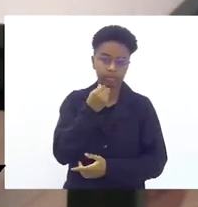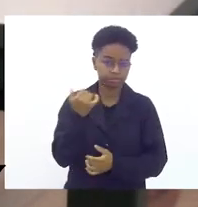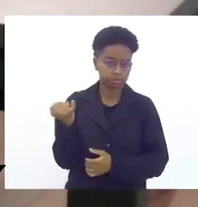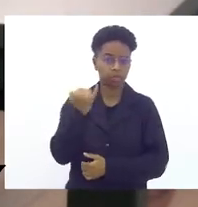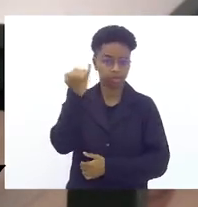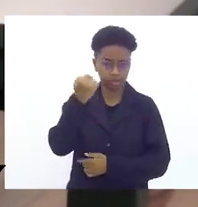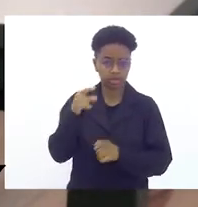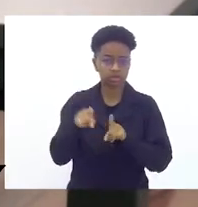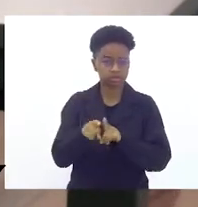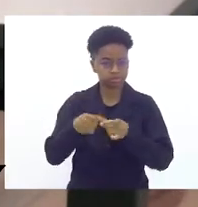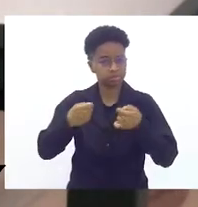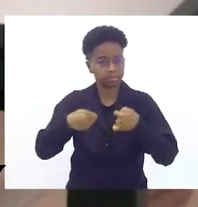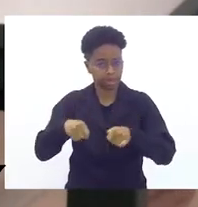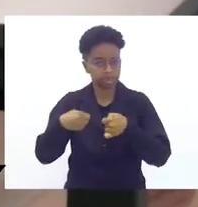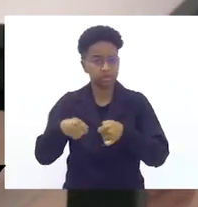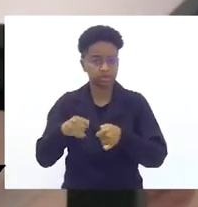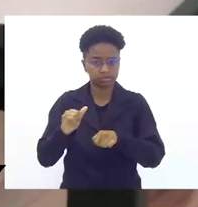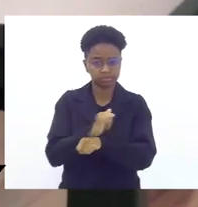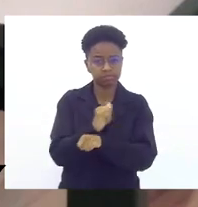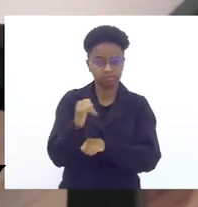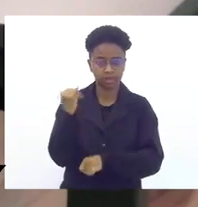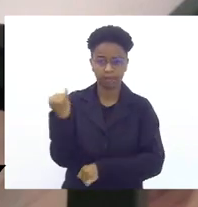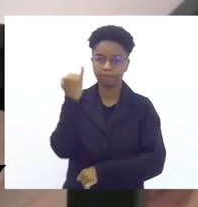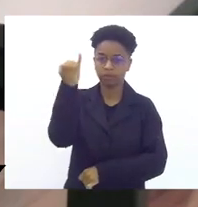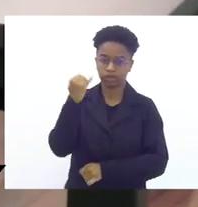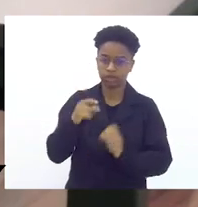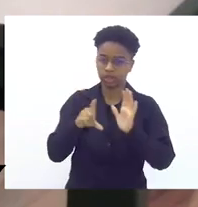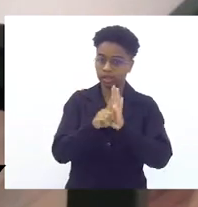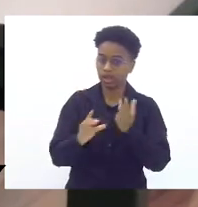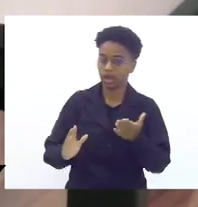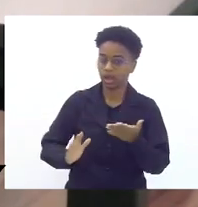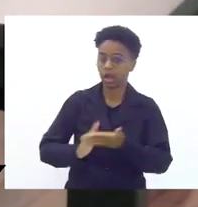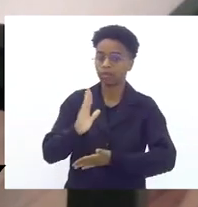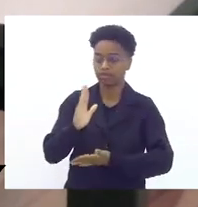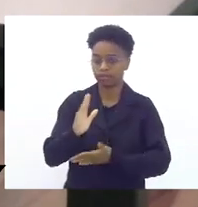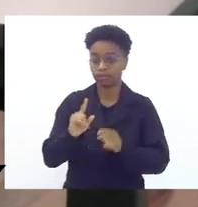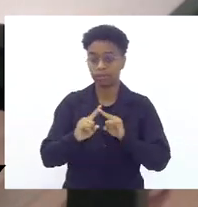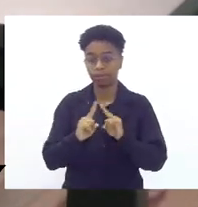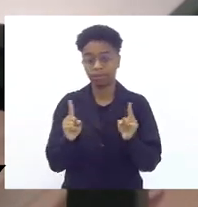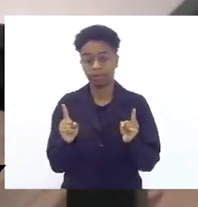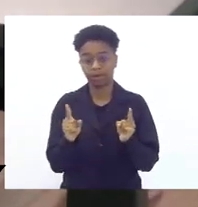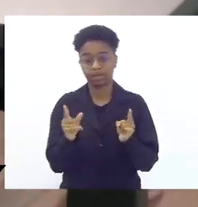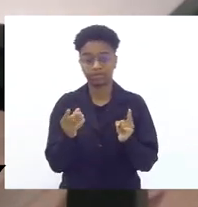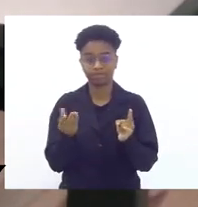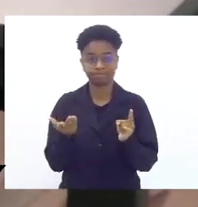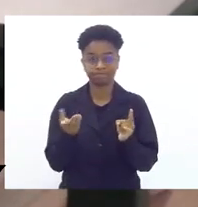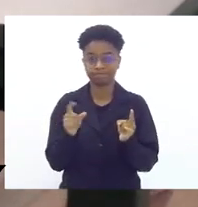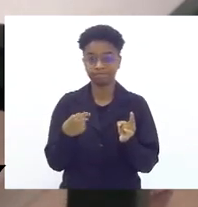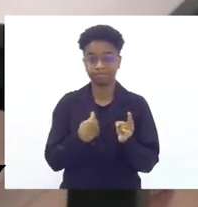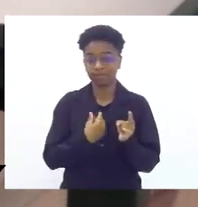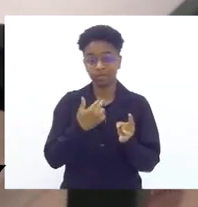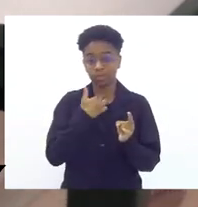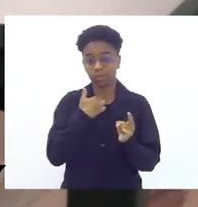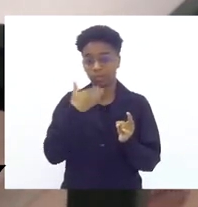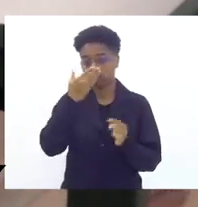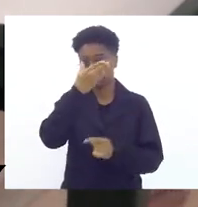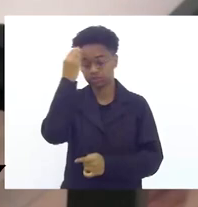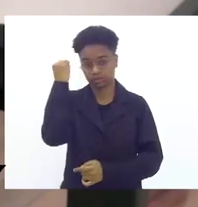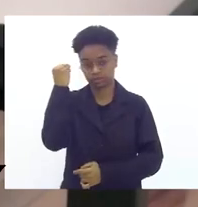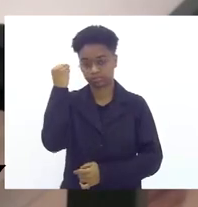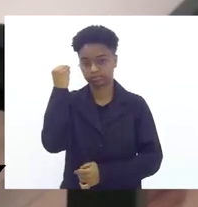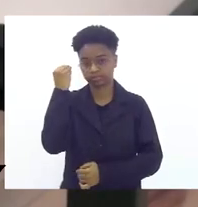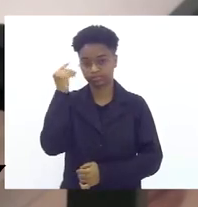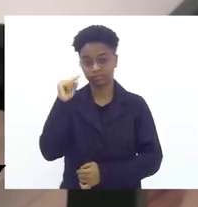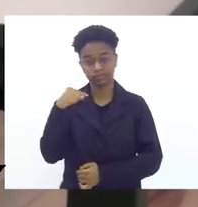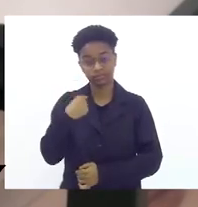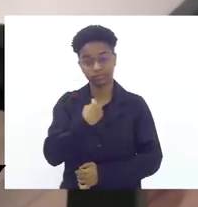e necessário vai ser uma ferramenta muito importante a lei aprovada agora só não podemos perder de vista que